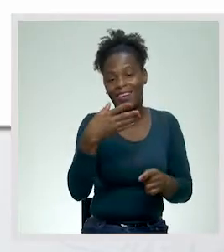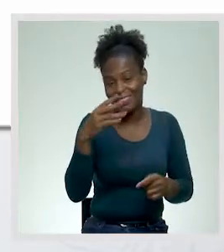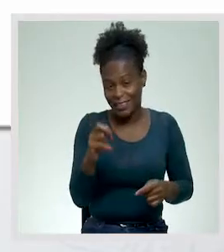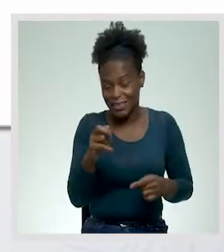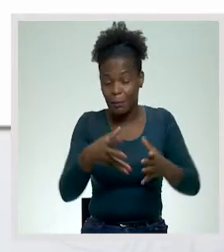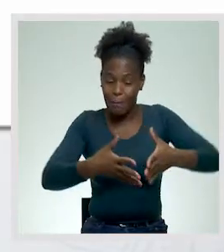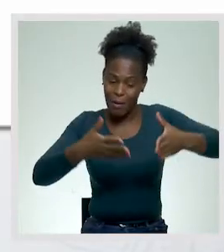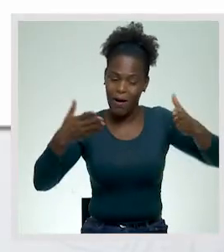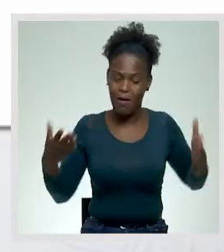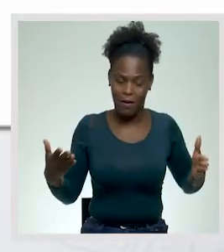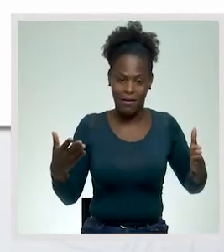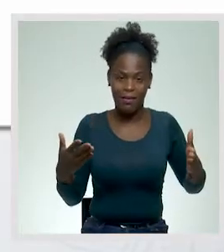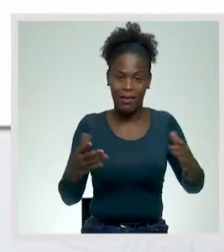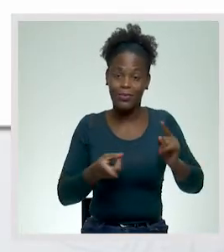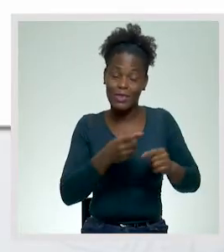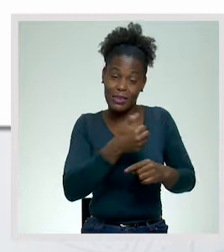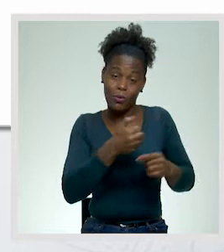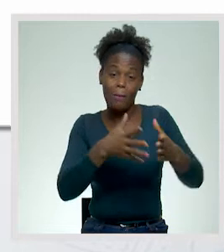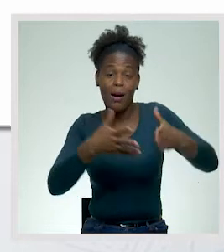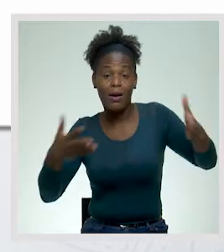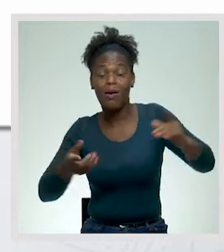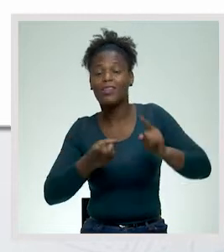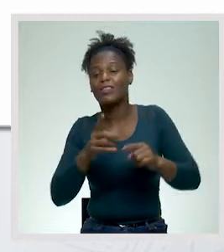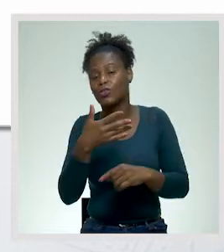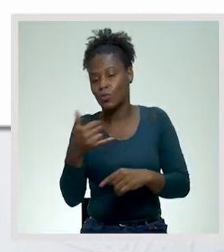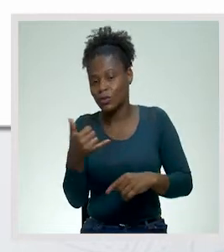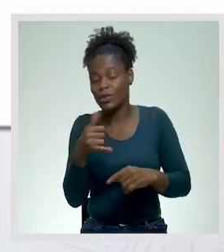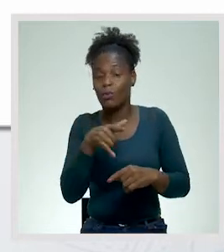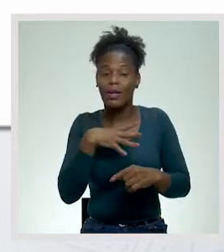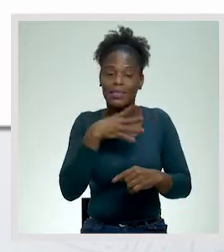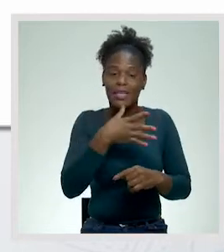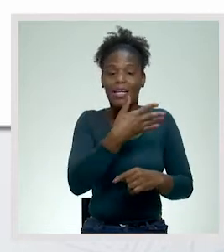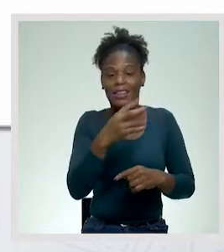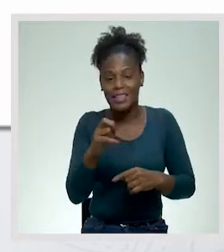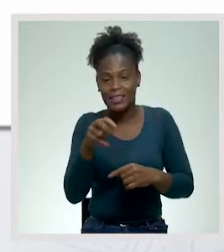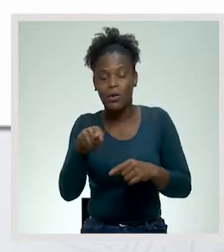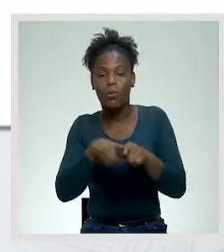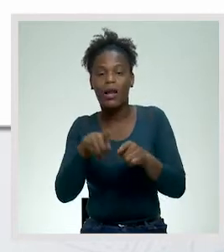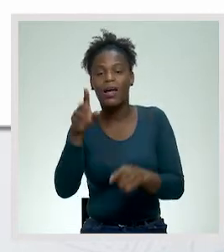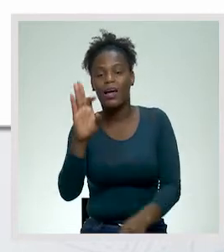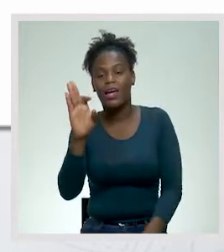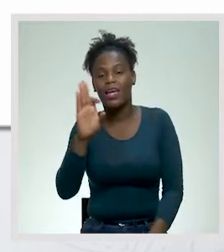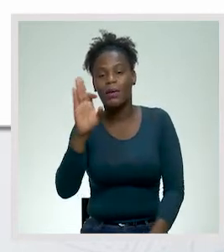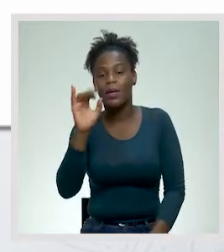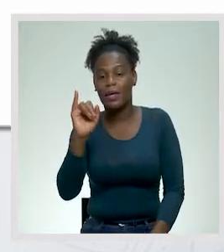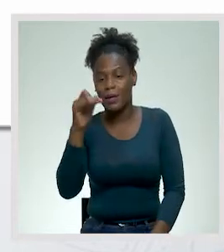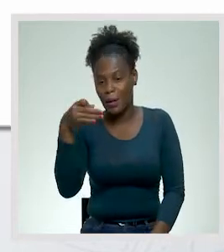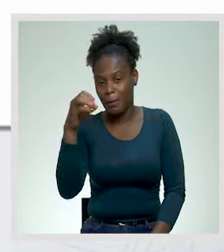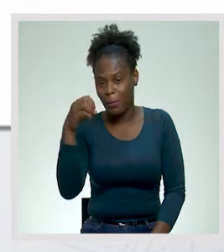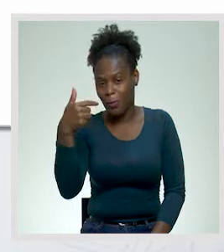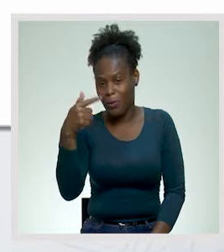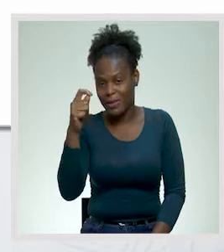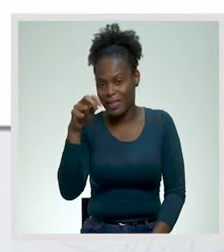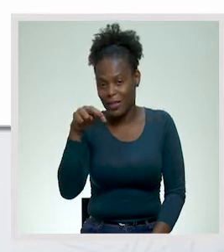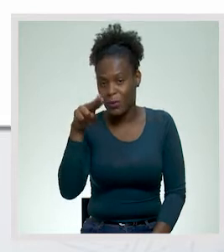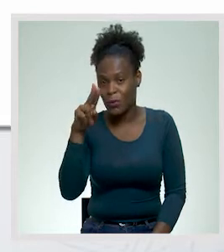13 é maior do que 5, é maior do que 12. Então, 13 é a nossa hipotenusa.